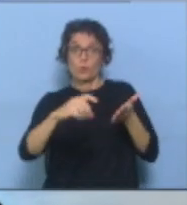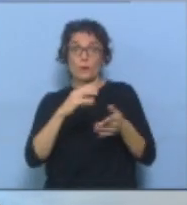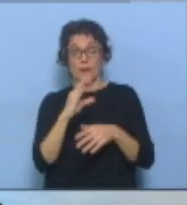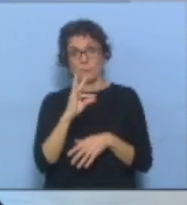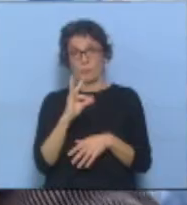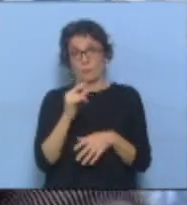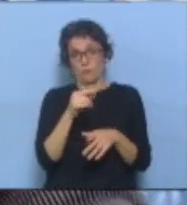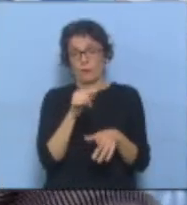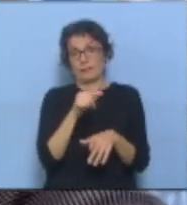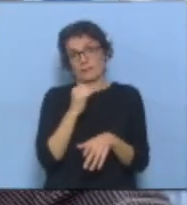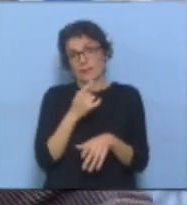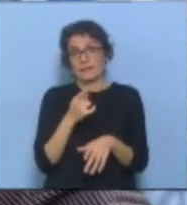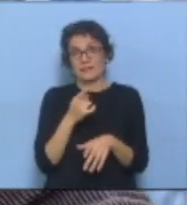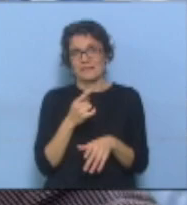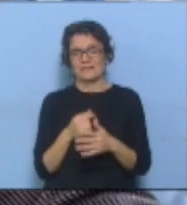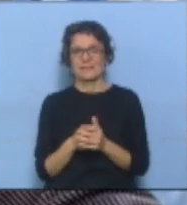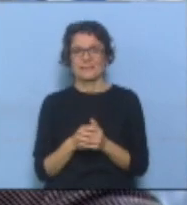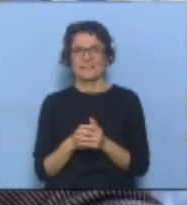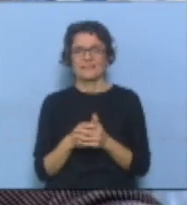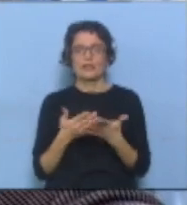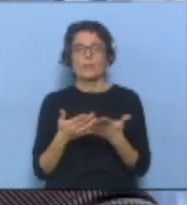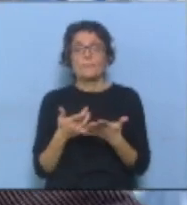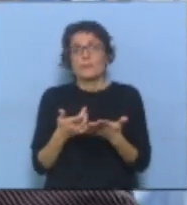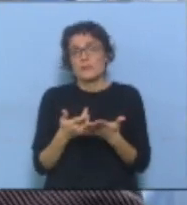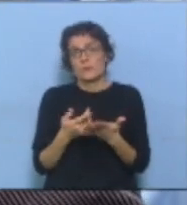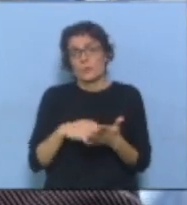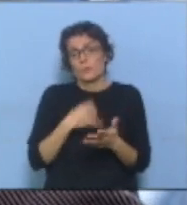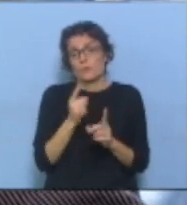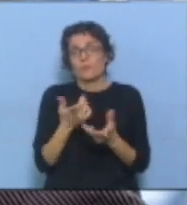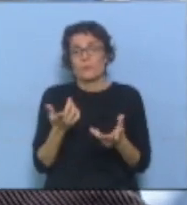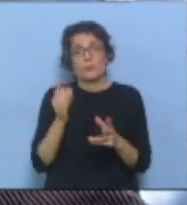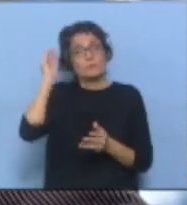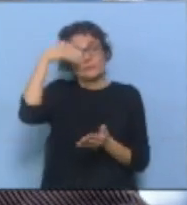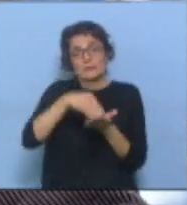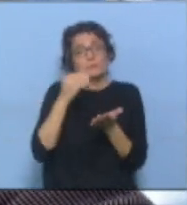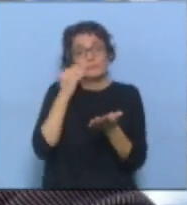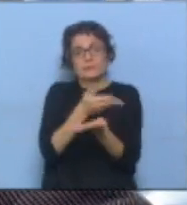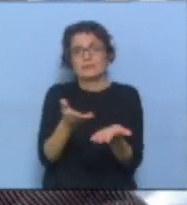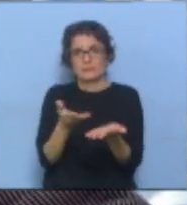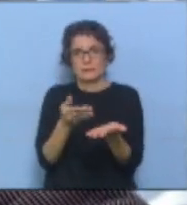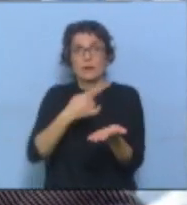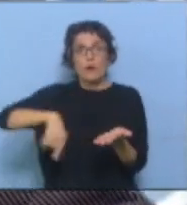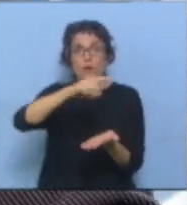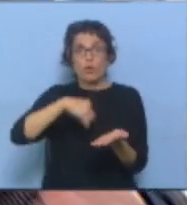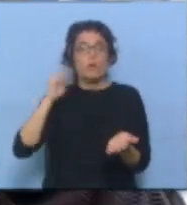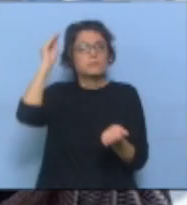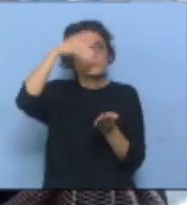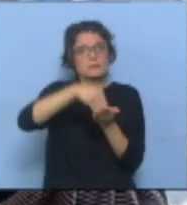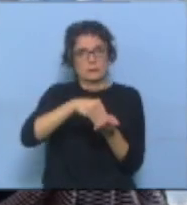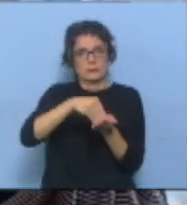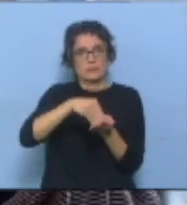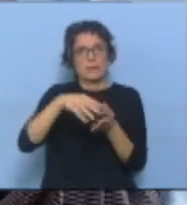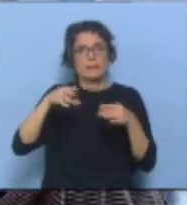Portanto, essa é, digamos, a realidade de todo o batizado. Nós somos batizados para receber o Espírito Santo